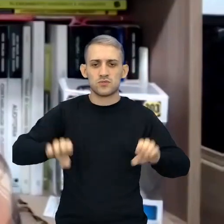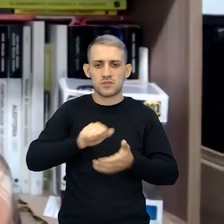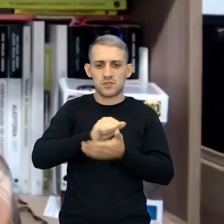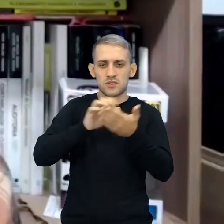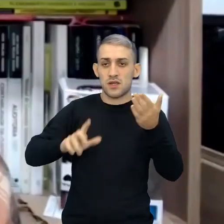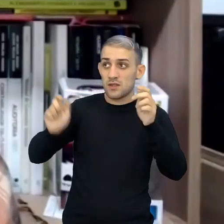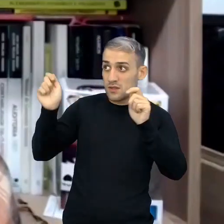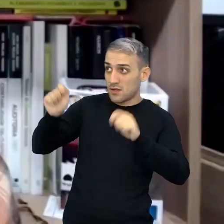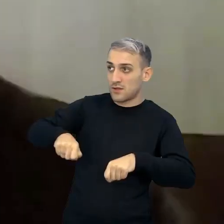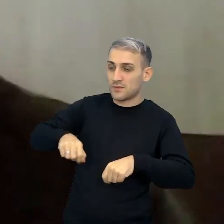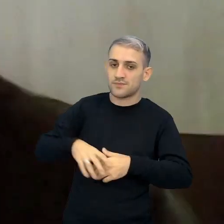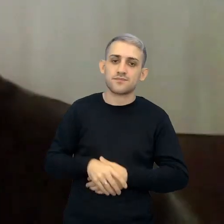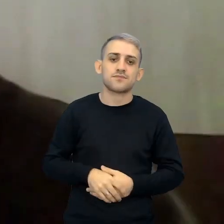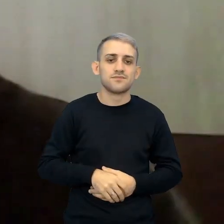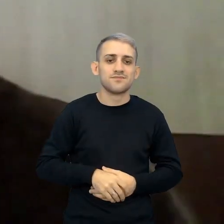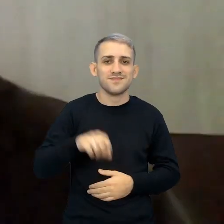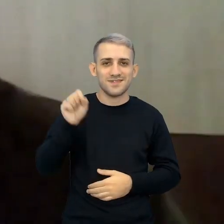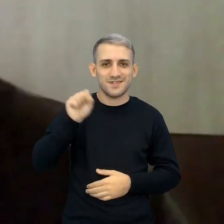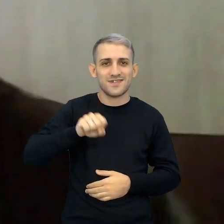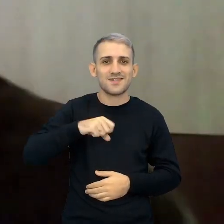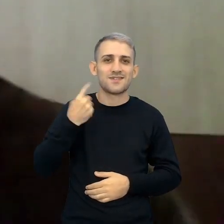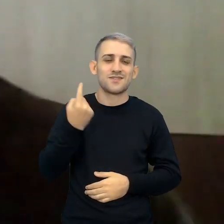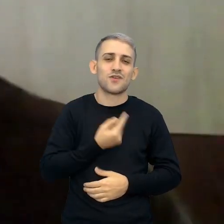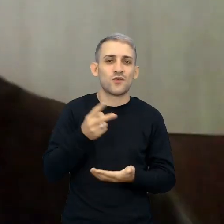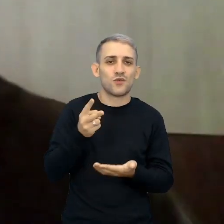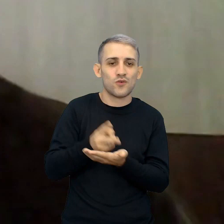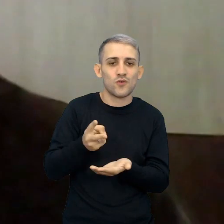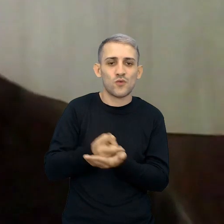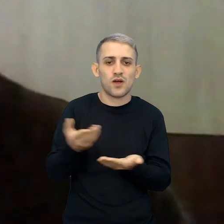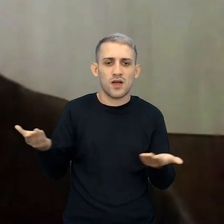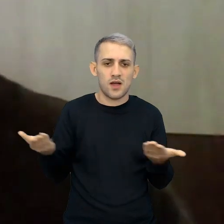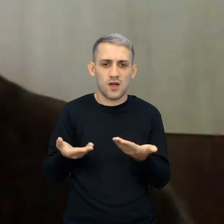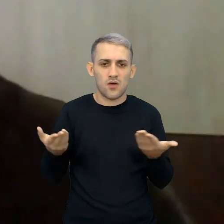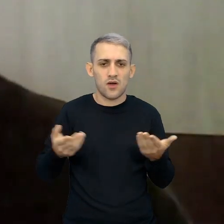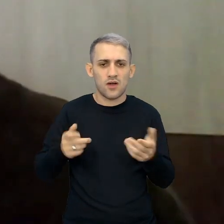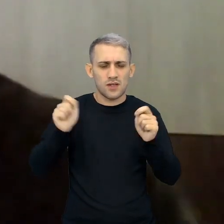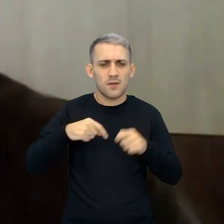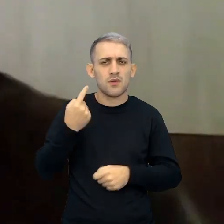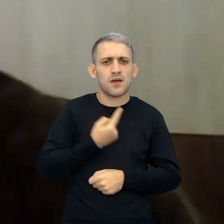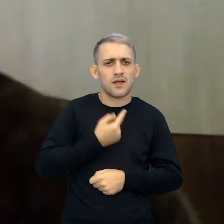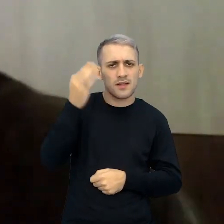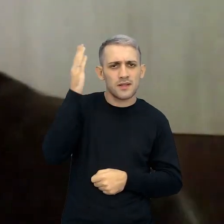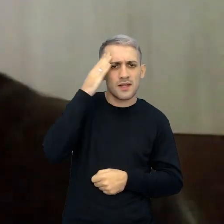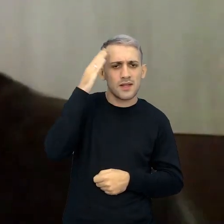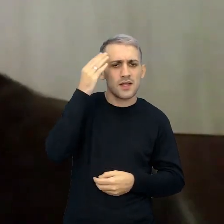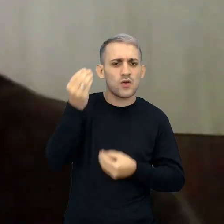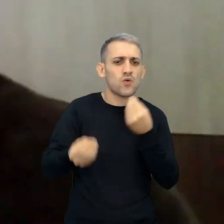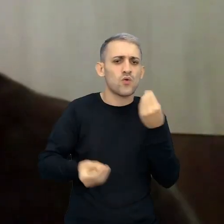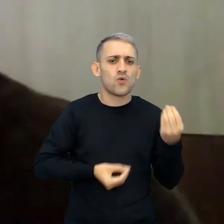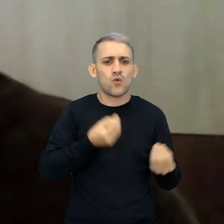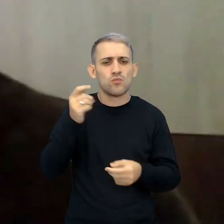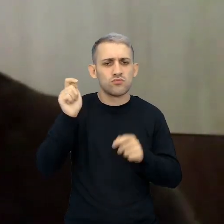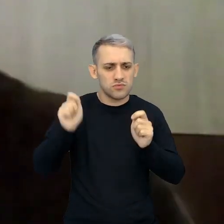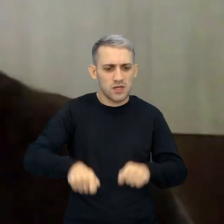atividades? Sim, Valdir, vamos lá, vamos trabalhar com ela para a gente poder entender um pouquinho mais como se dá esse processo da estruturação